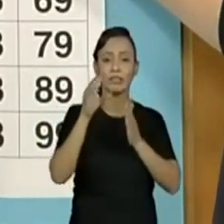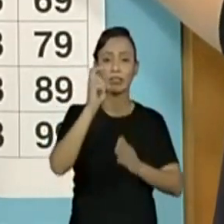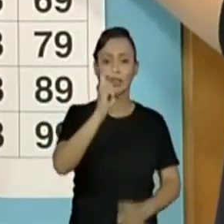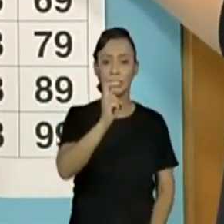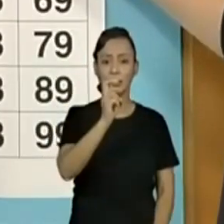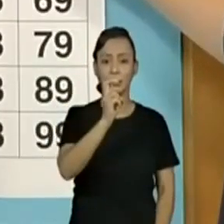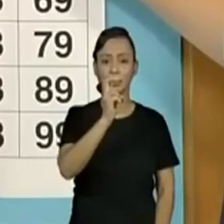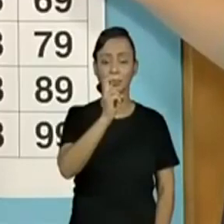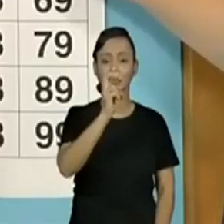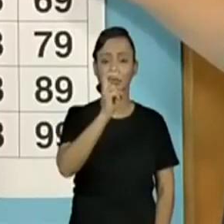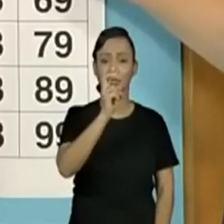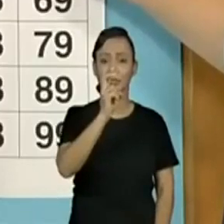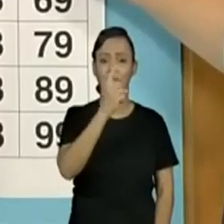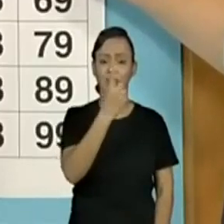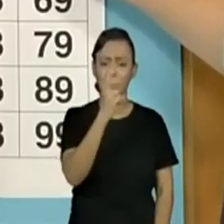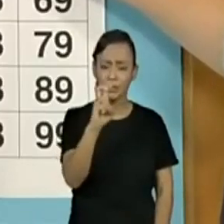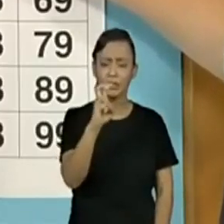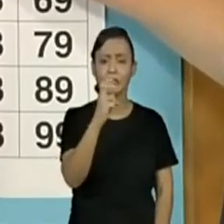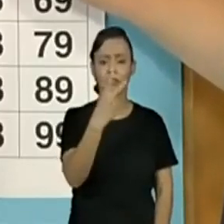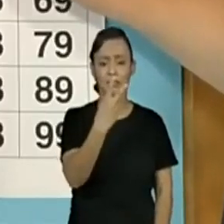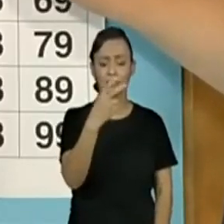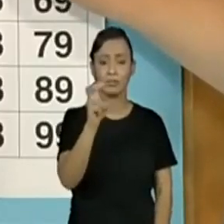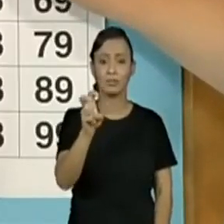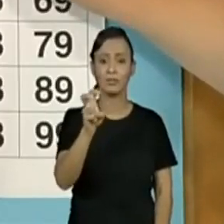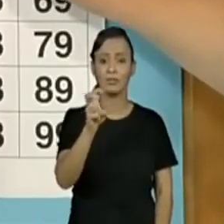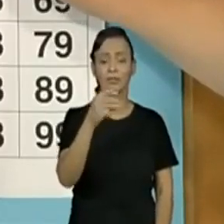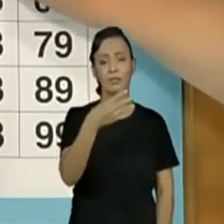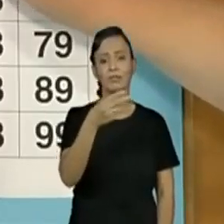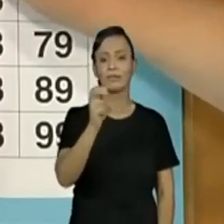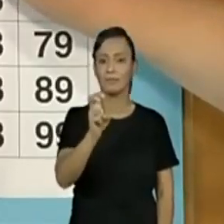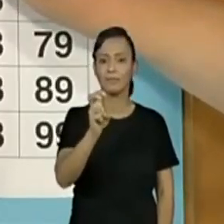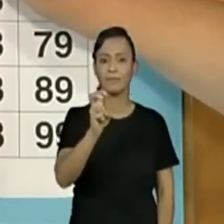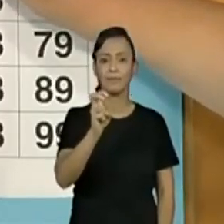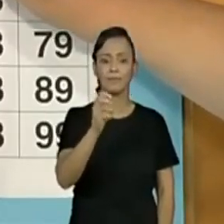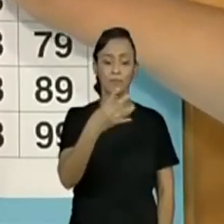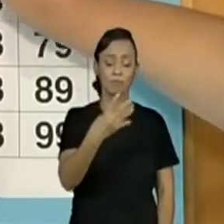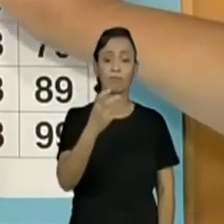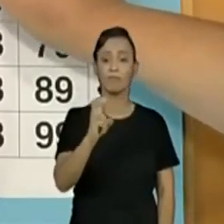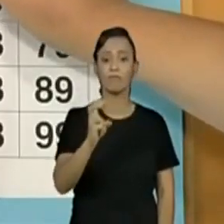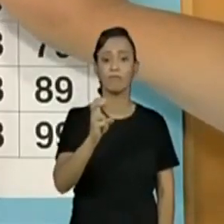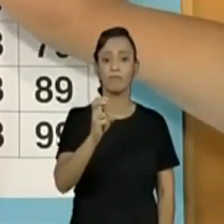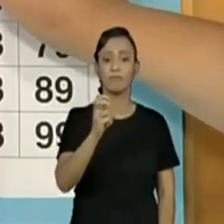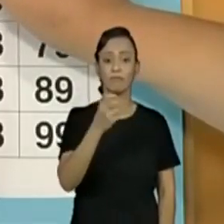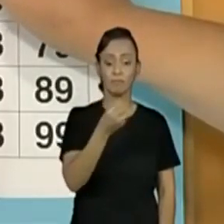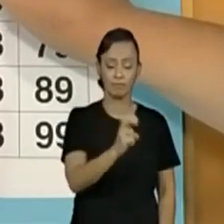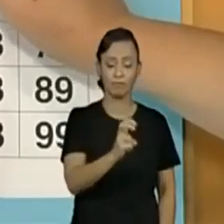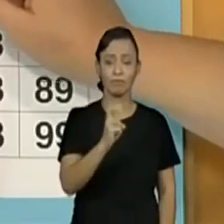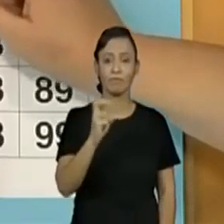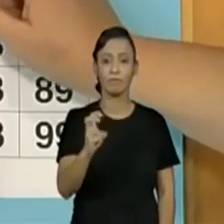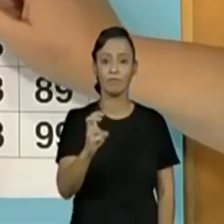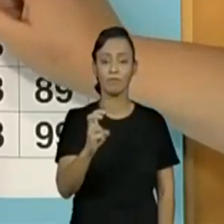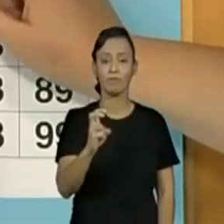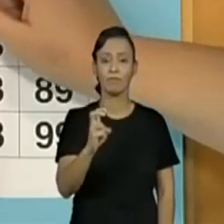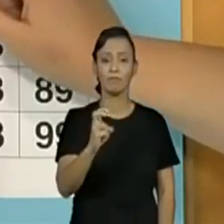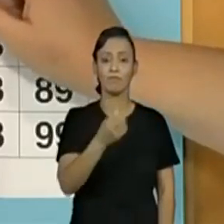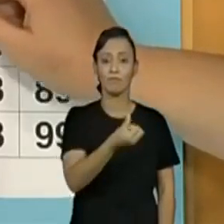só. 15, 25, 35, 45,